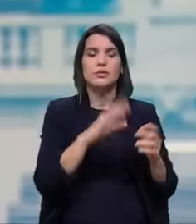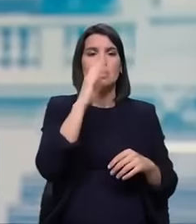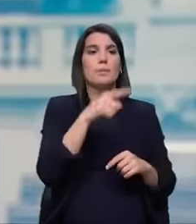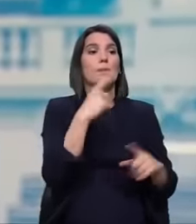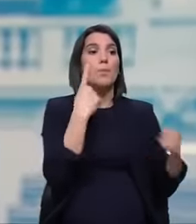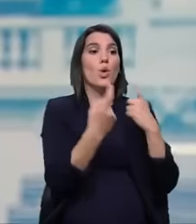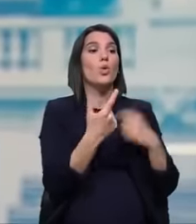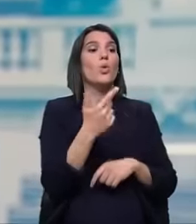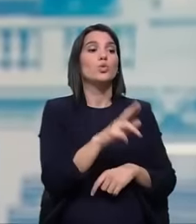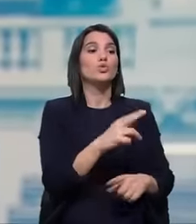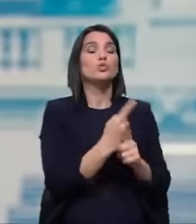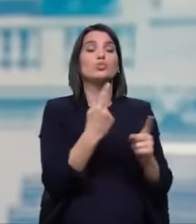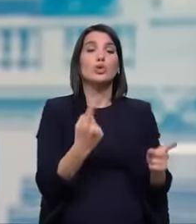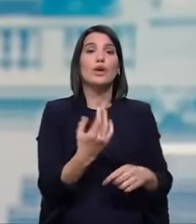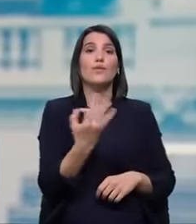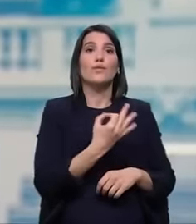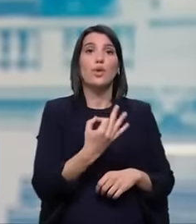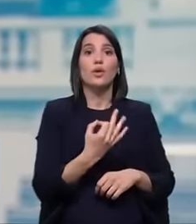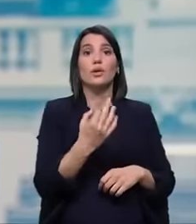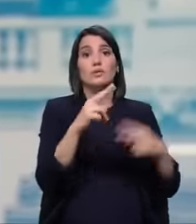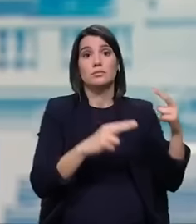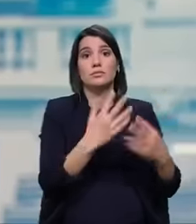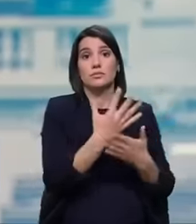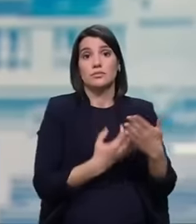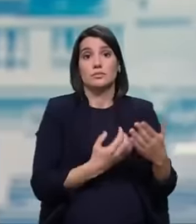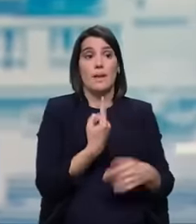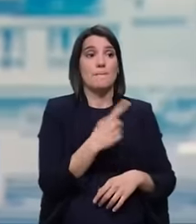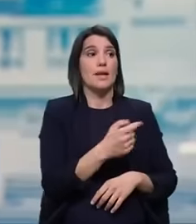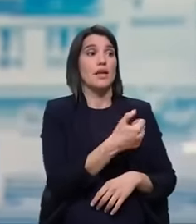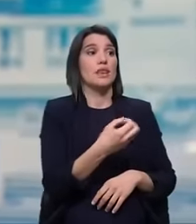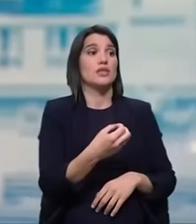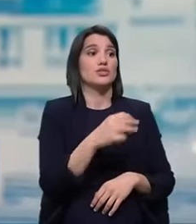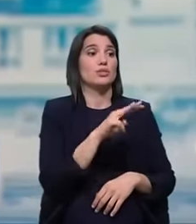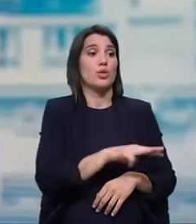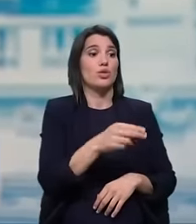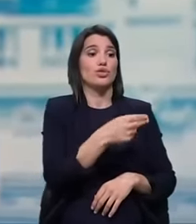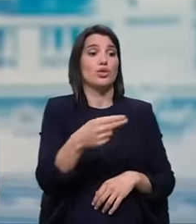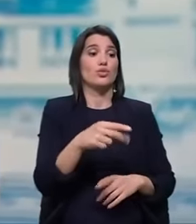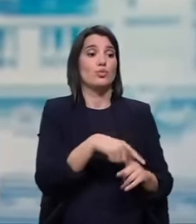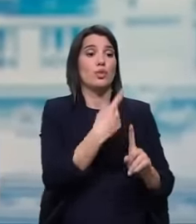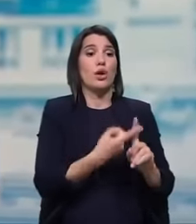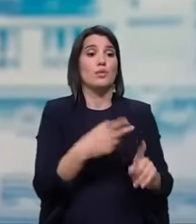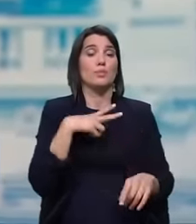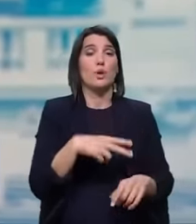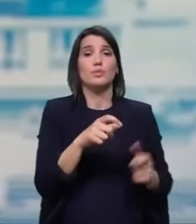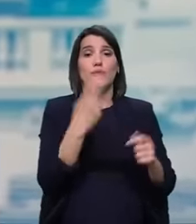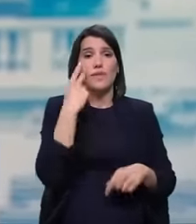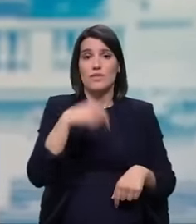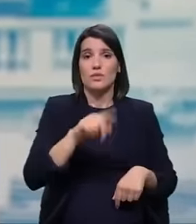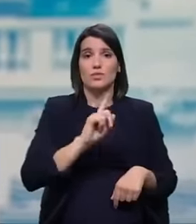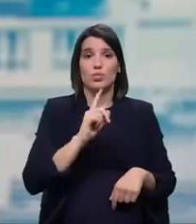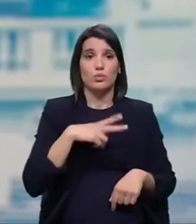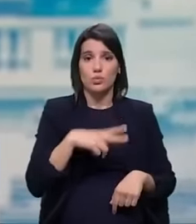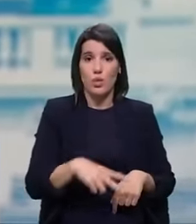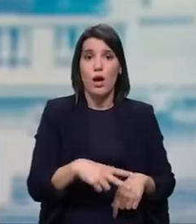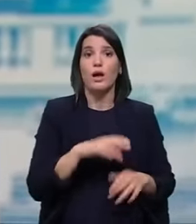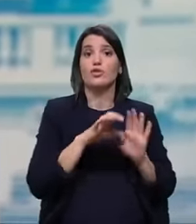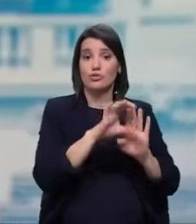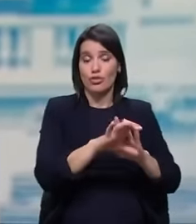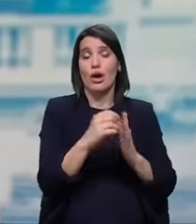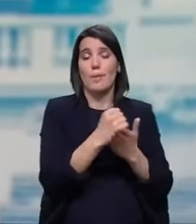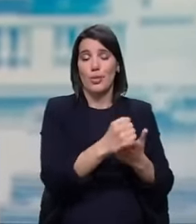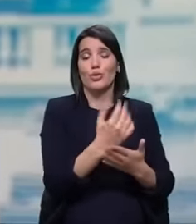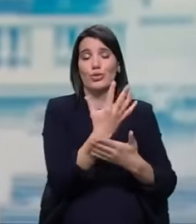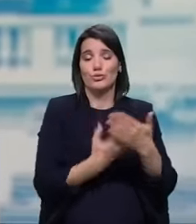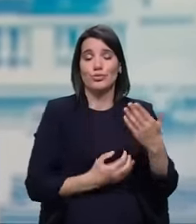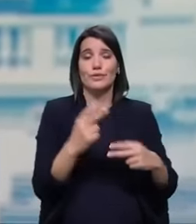de luxo vem porque houve um benefício fiscal de 1.500 milhões de euros por ano a residentes não habituais. Aliás, o Chega apoiou esse benefício fiscal,